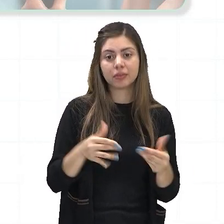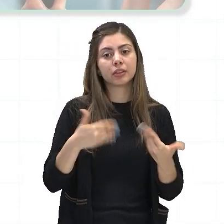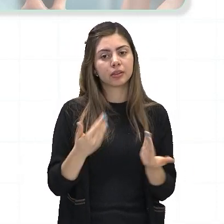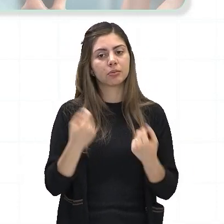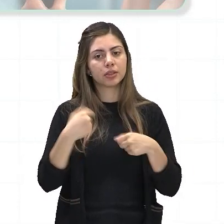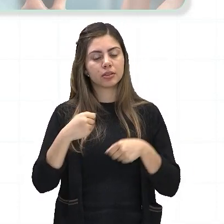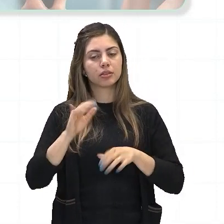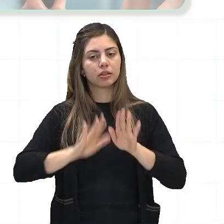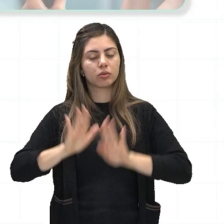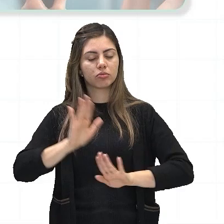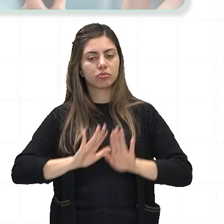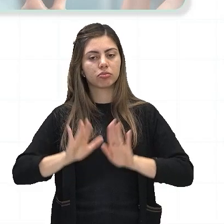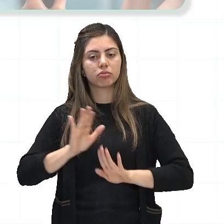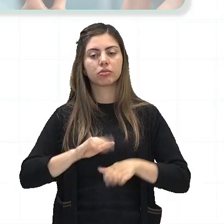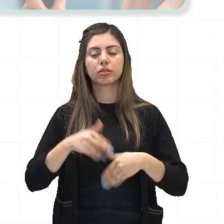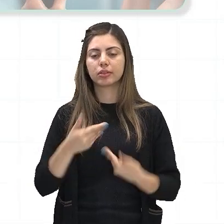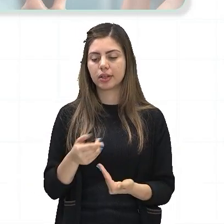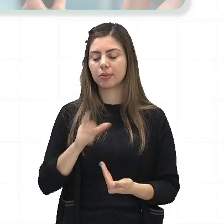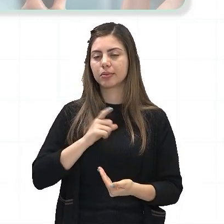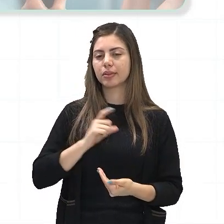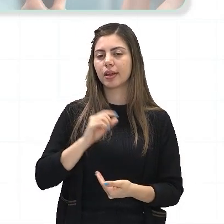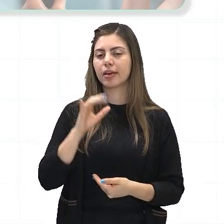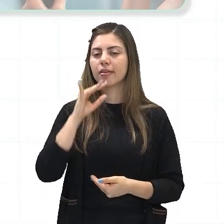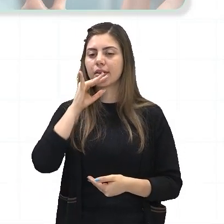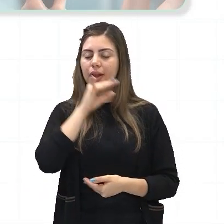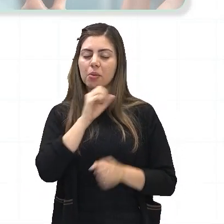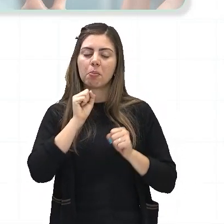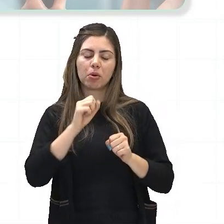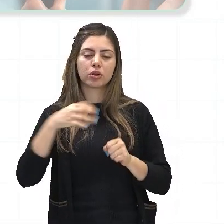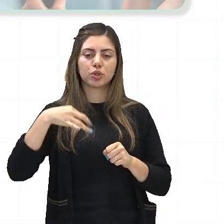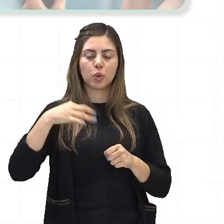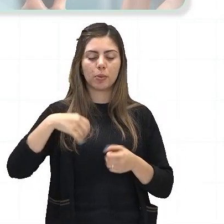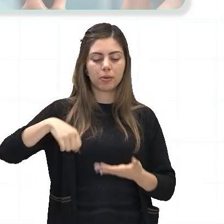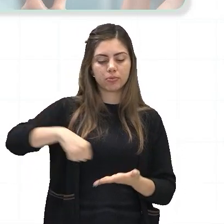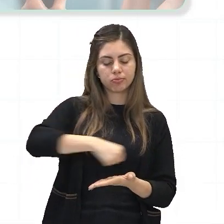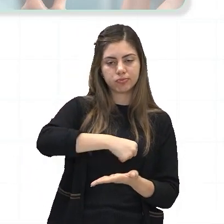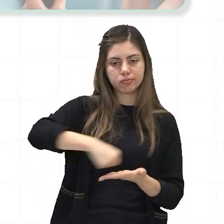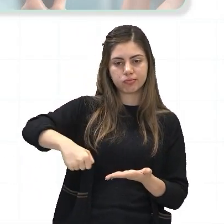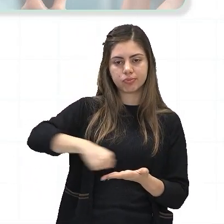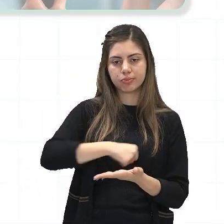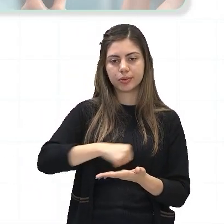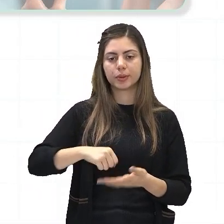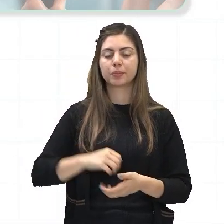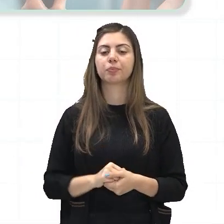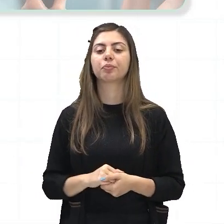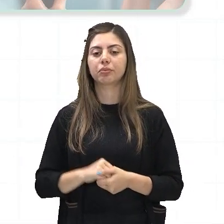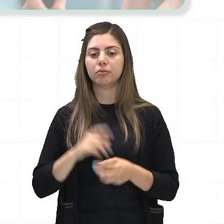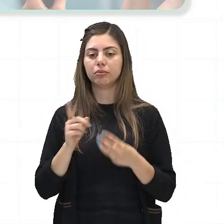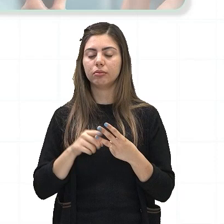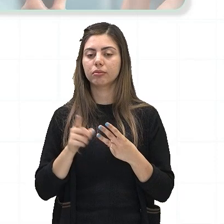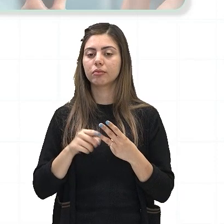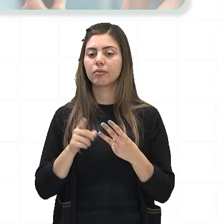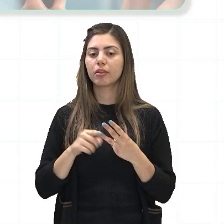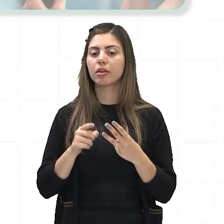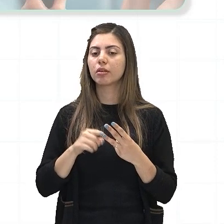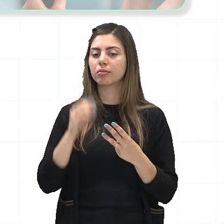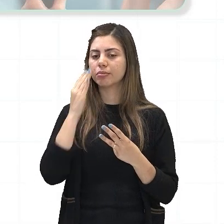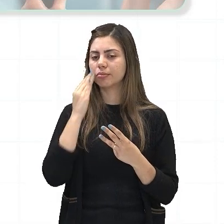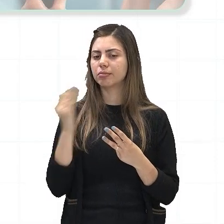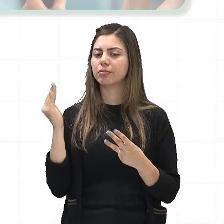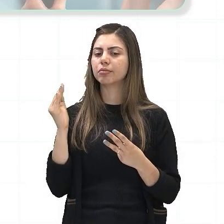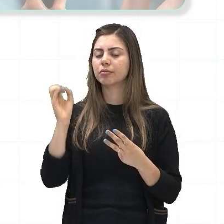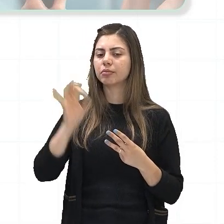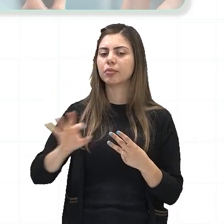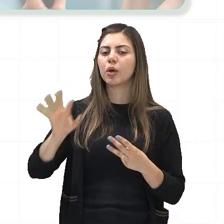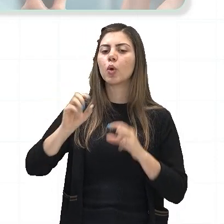também. E aí ele está produzindo calor e você pode passar a sua roupa. A cafeteira elétrica, a mesma coisa. Ela vai esquentar essa água para passar